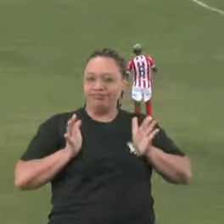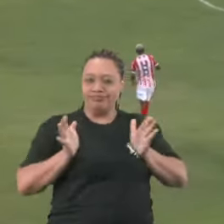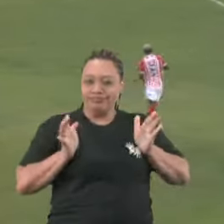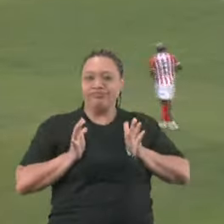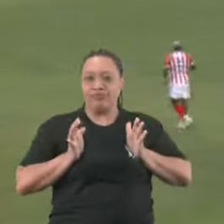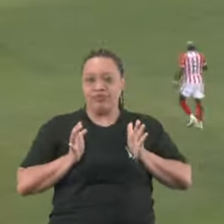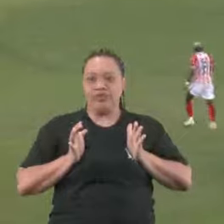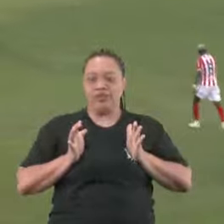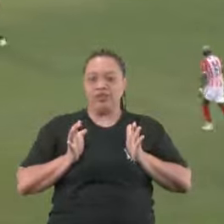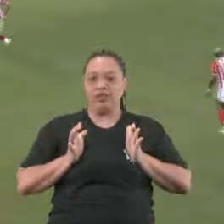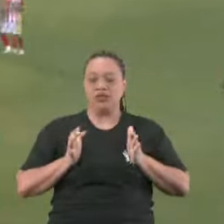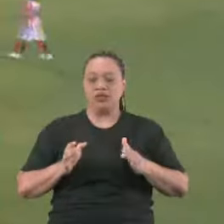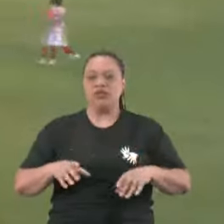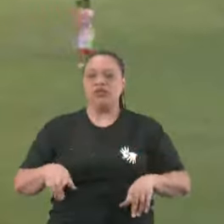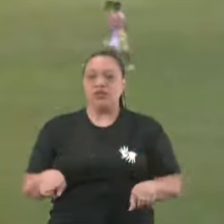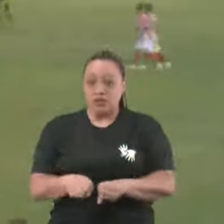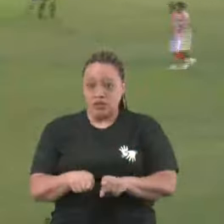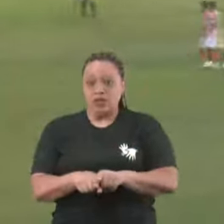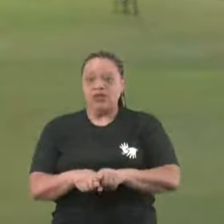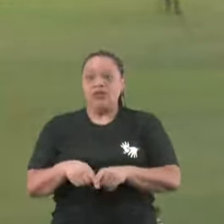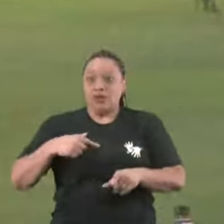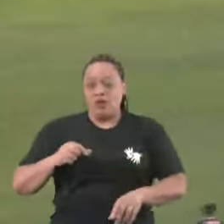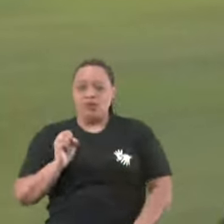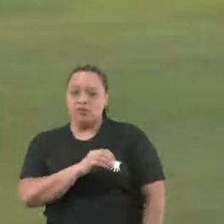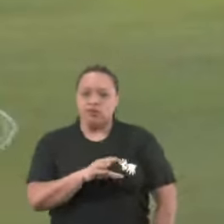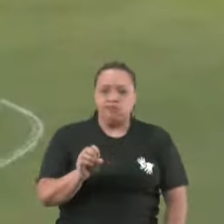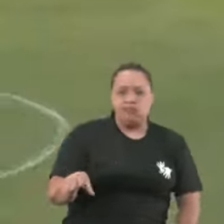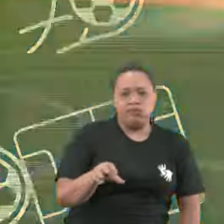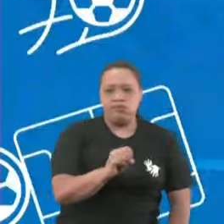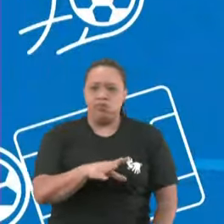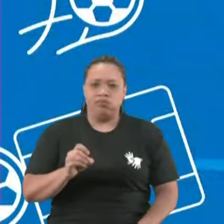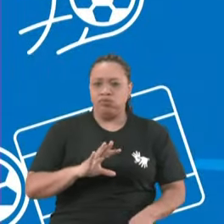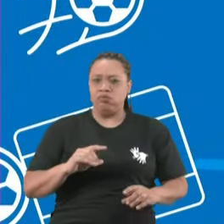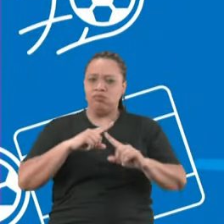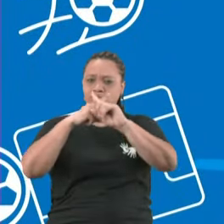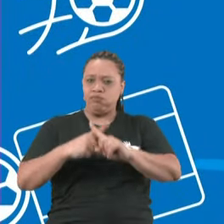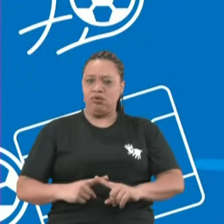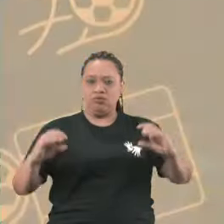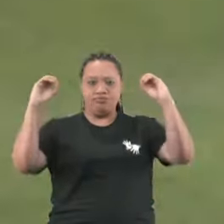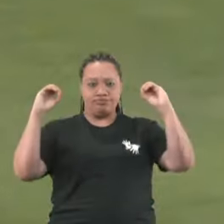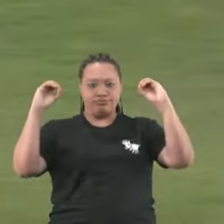Marca de 15 minutos desse primeiro tempo aqui no Coraci, segue tudo igual.